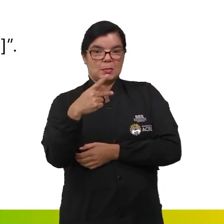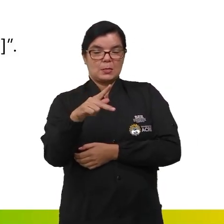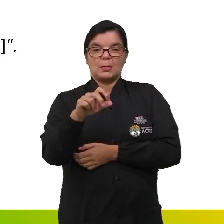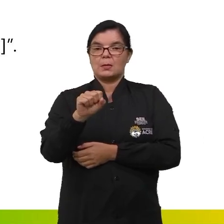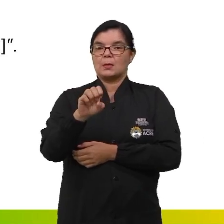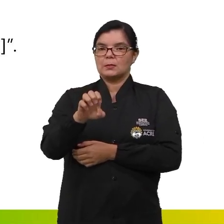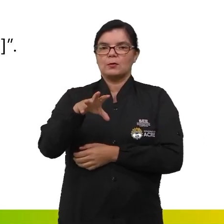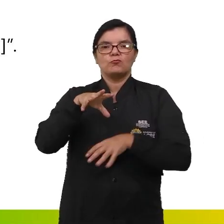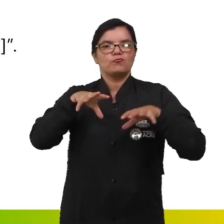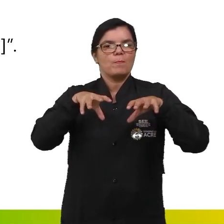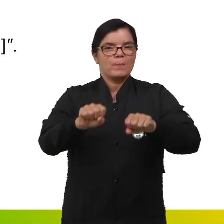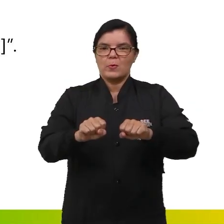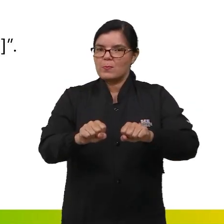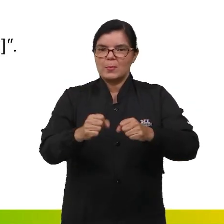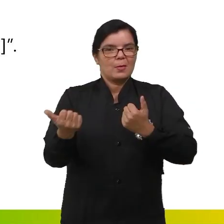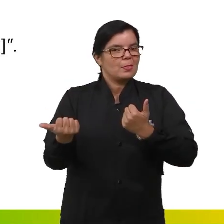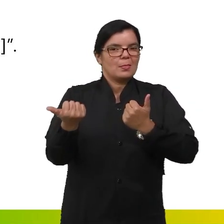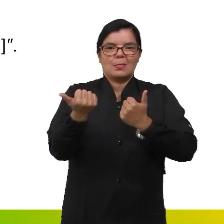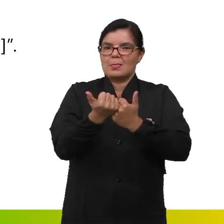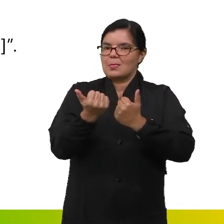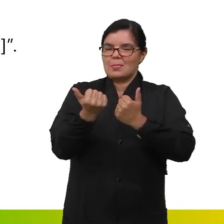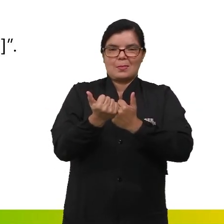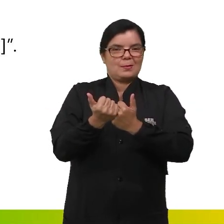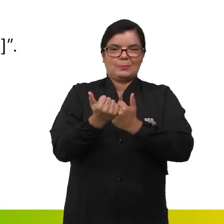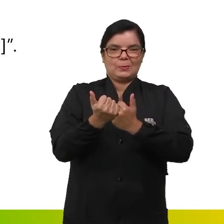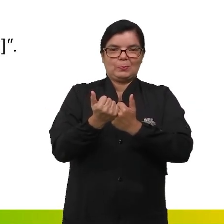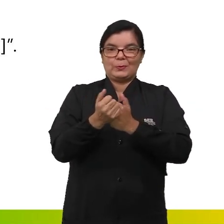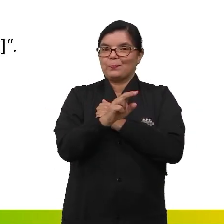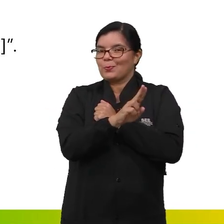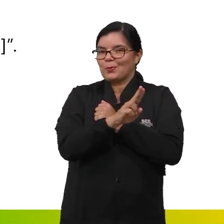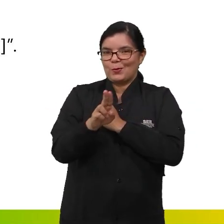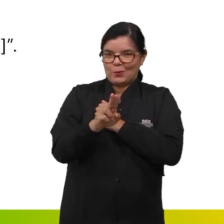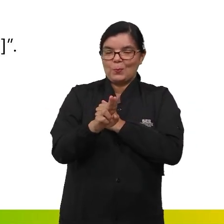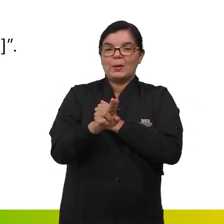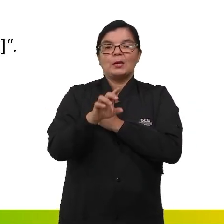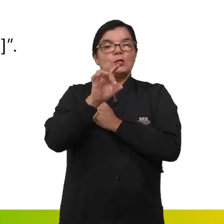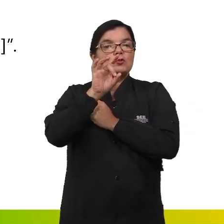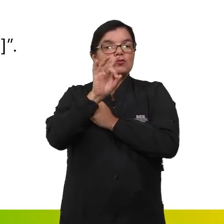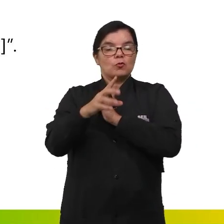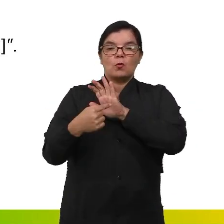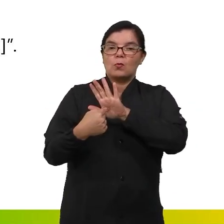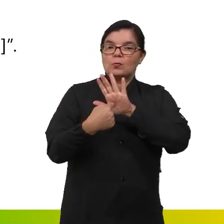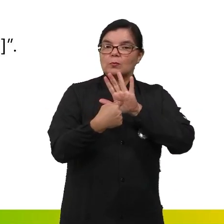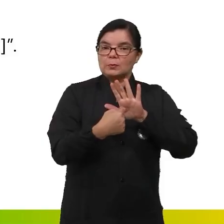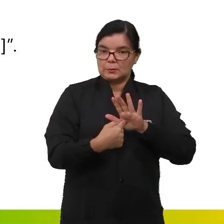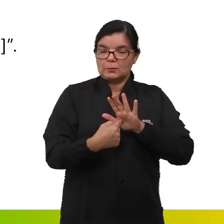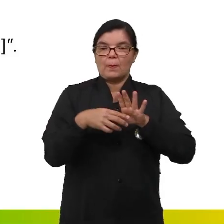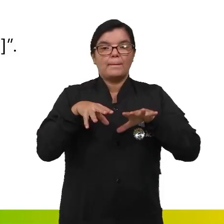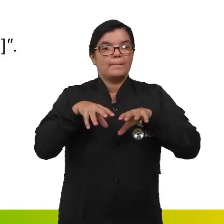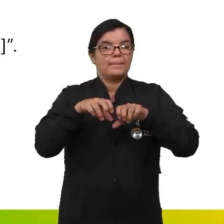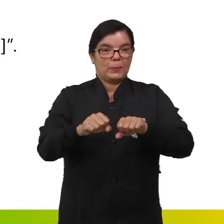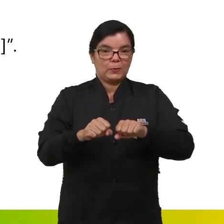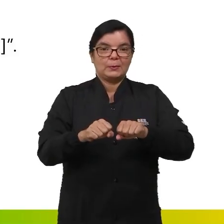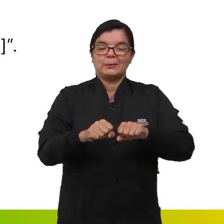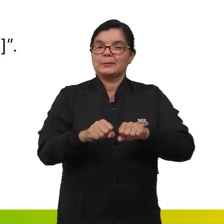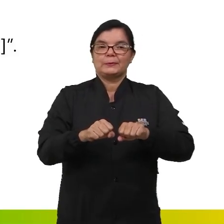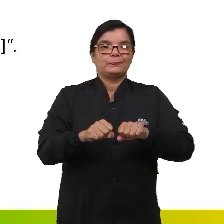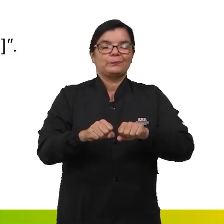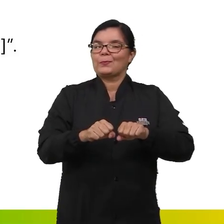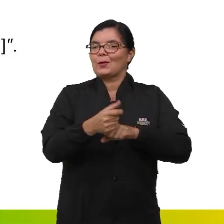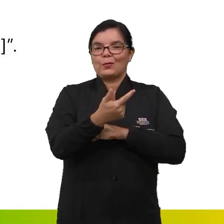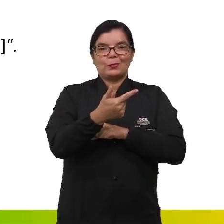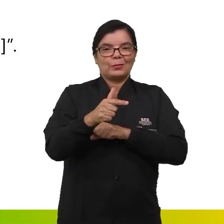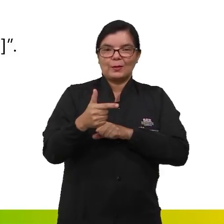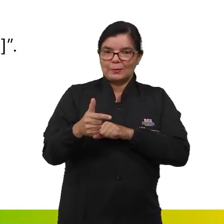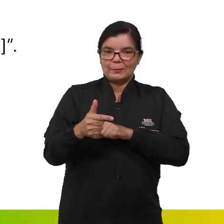é possessivo e ele não substitui diretamente o termo nome. Ele apenas indica posse, portanto, ele não